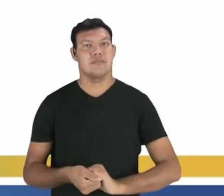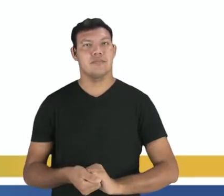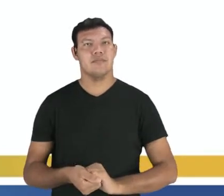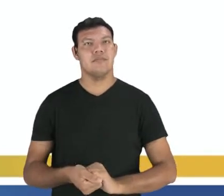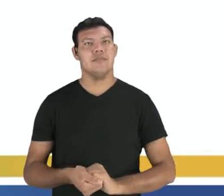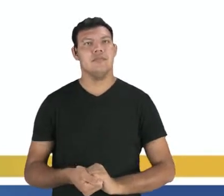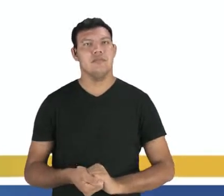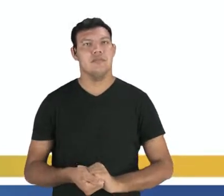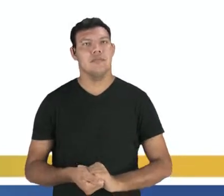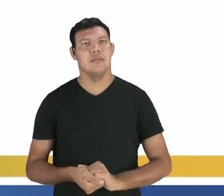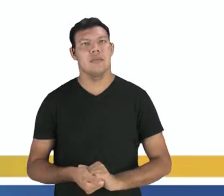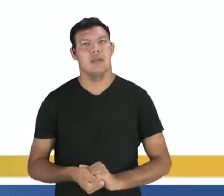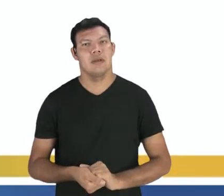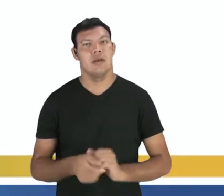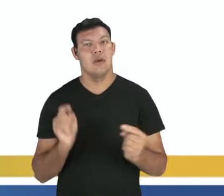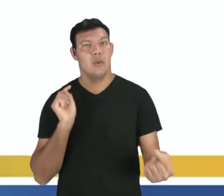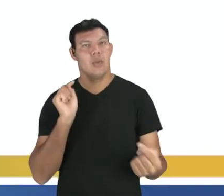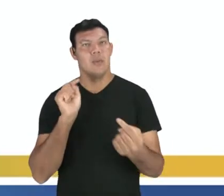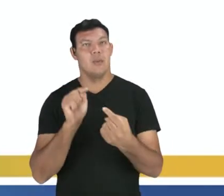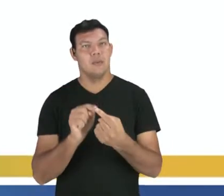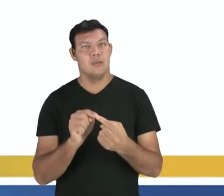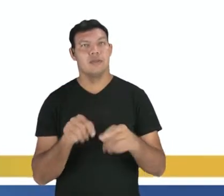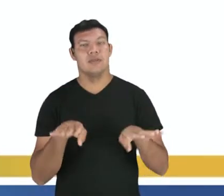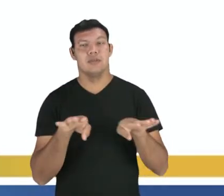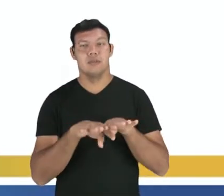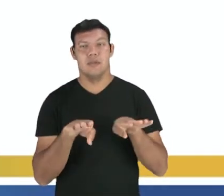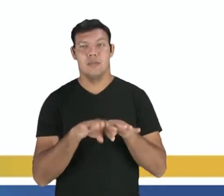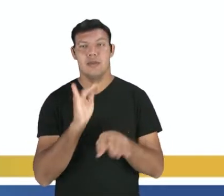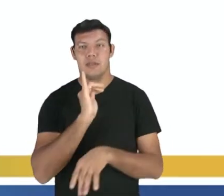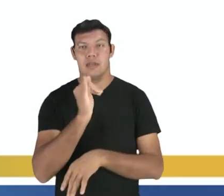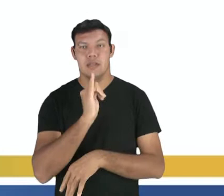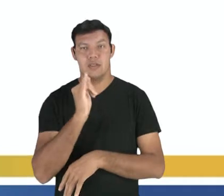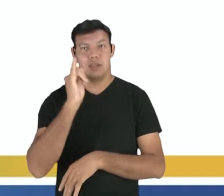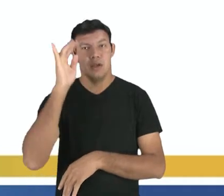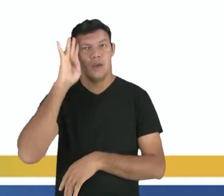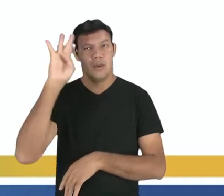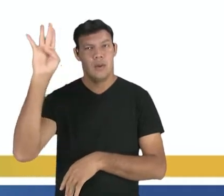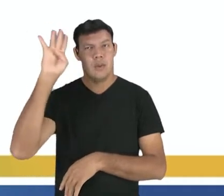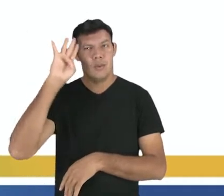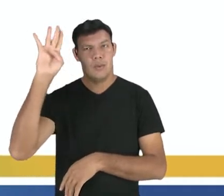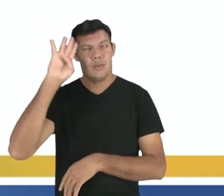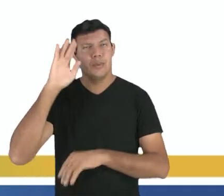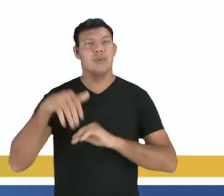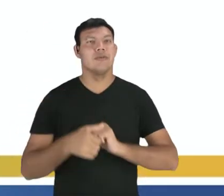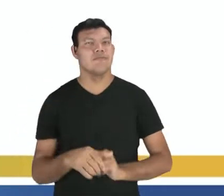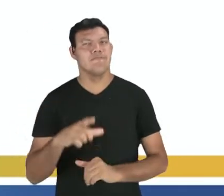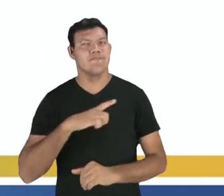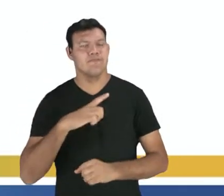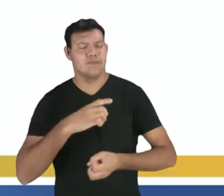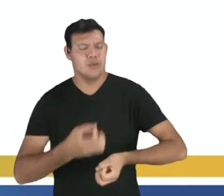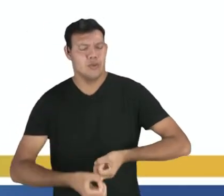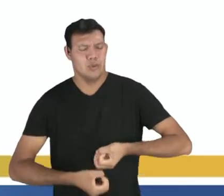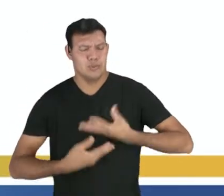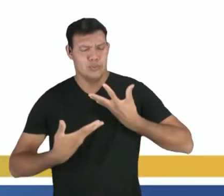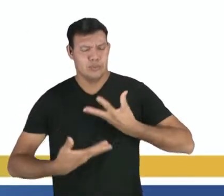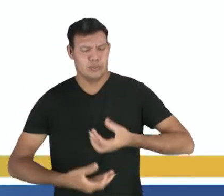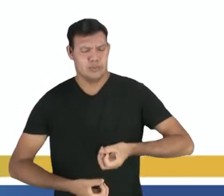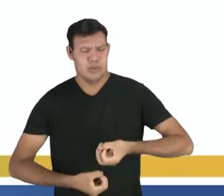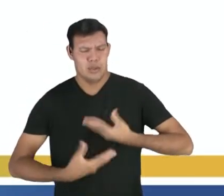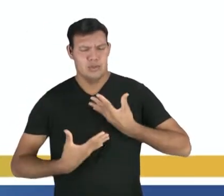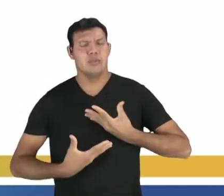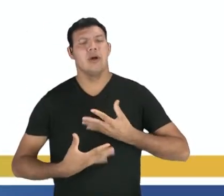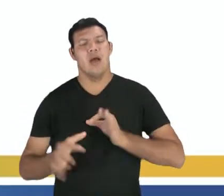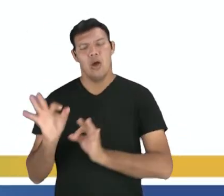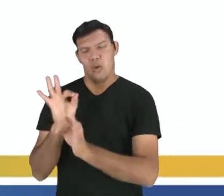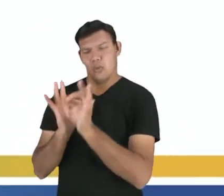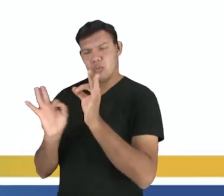o quê que é a narrativa poética nós temos poemas que eles são poemas narrativos que no momento ele